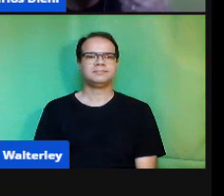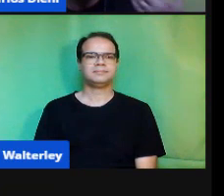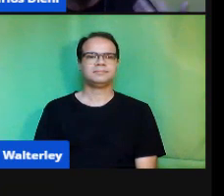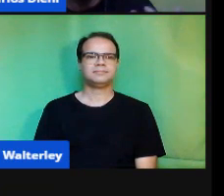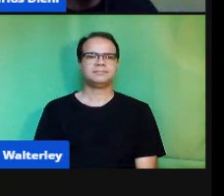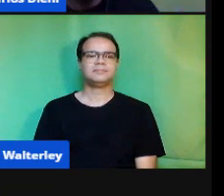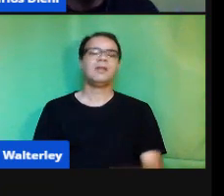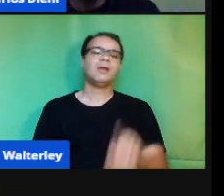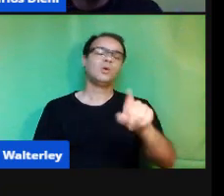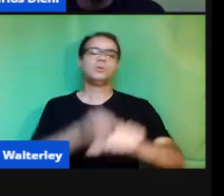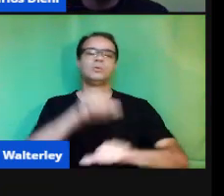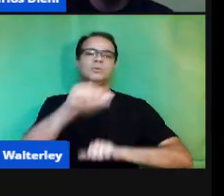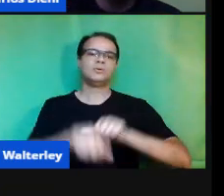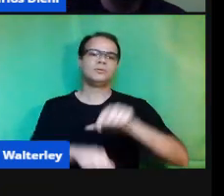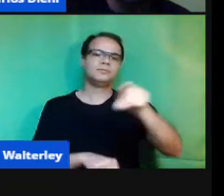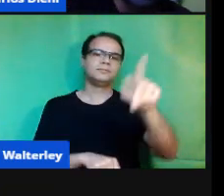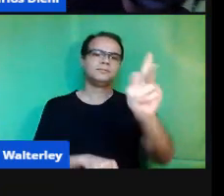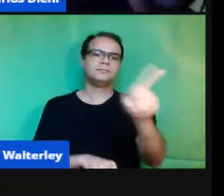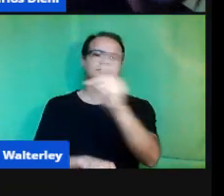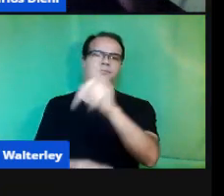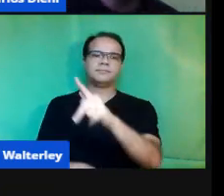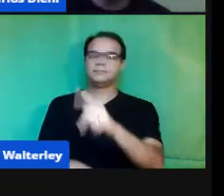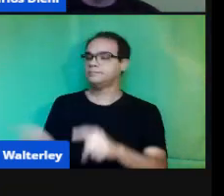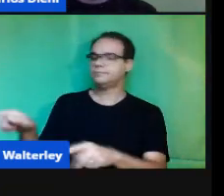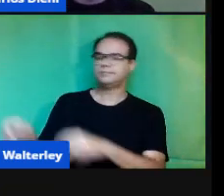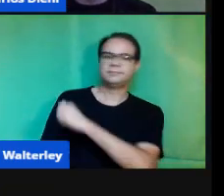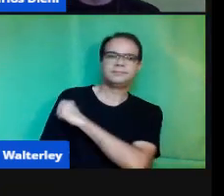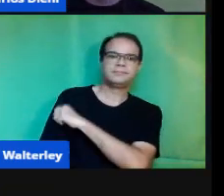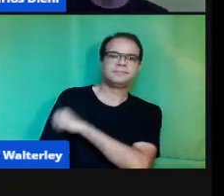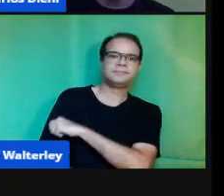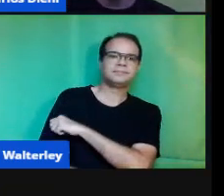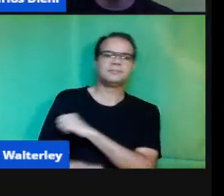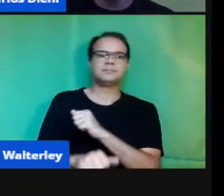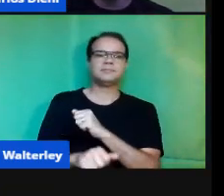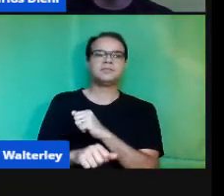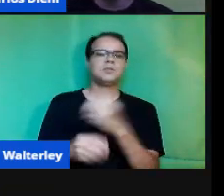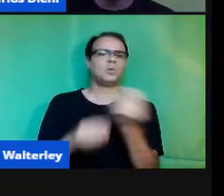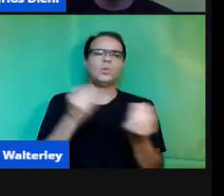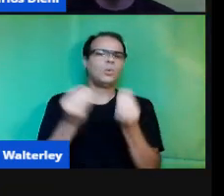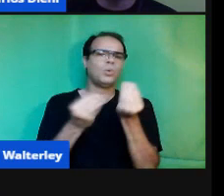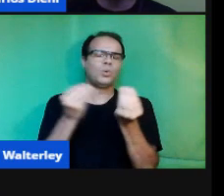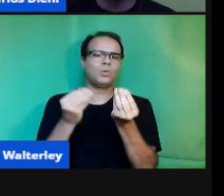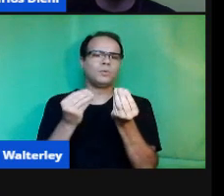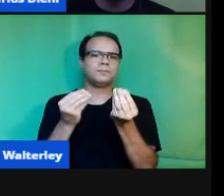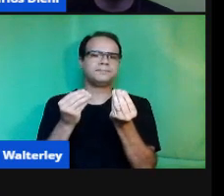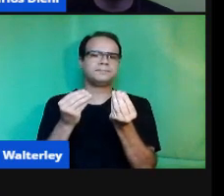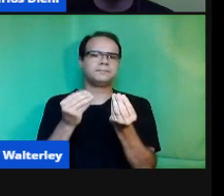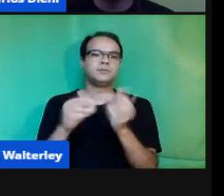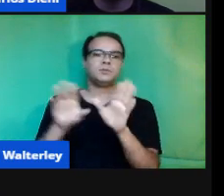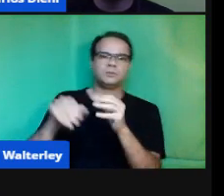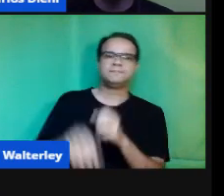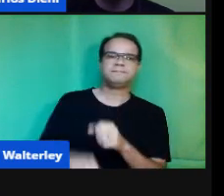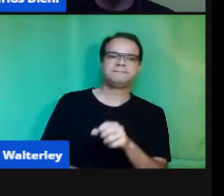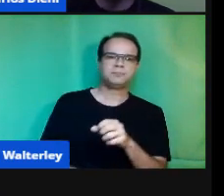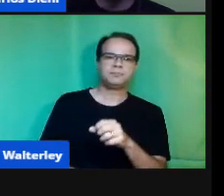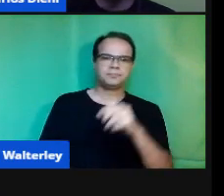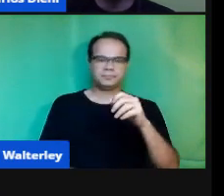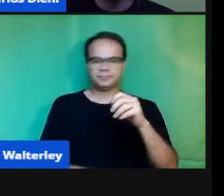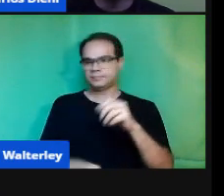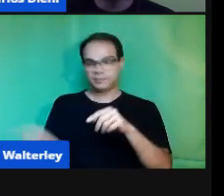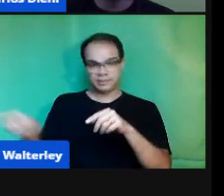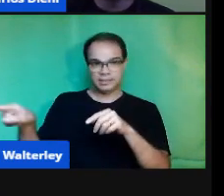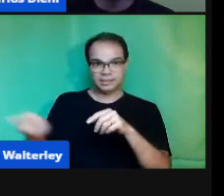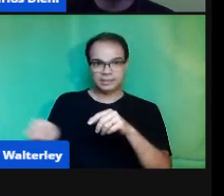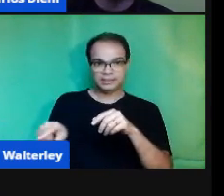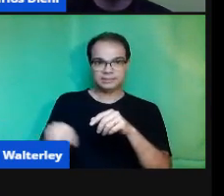idade. Como que a gente usaria isso em sala de aula? Por exemplo, um professor de história pode entrevistar várias pessoas, mostrar a